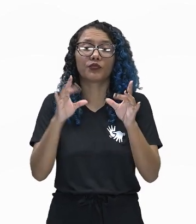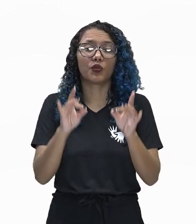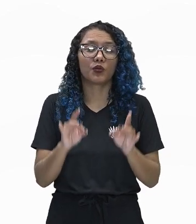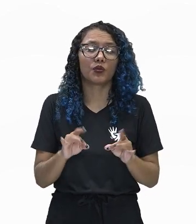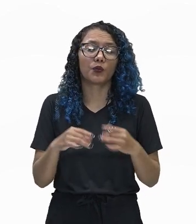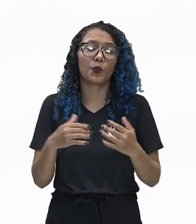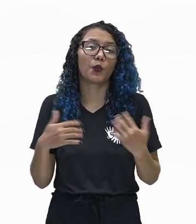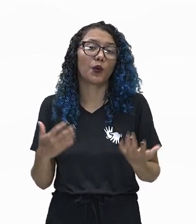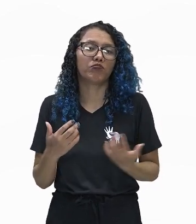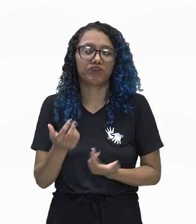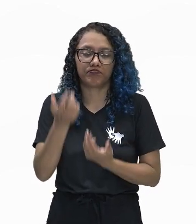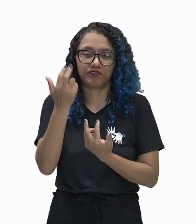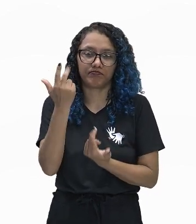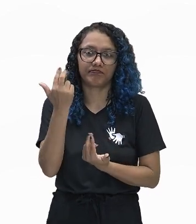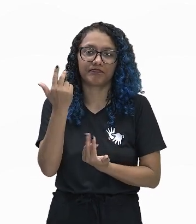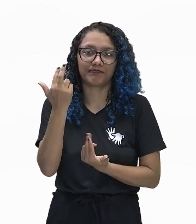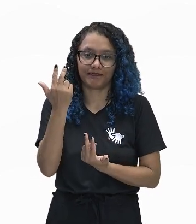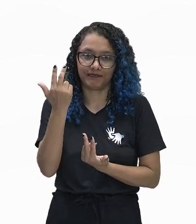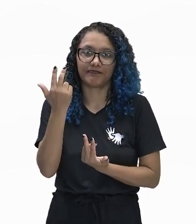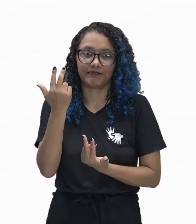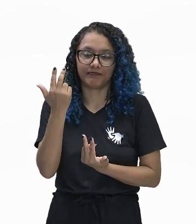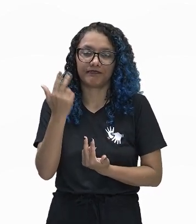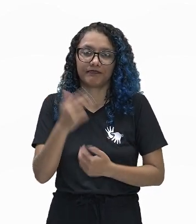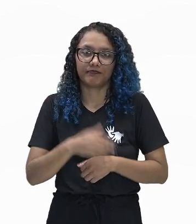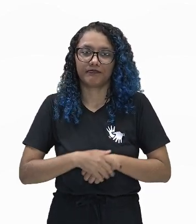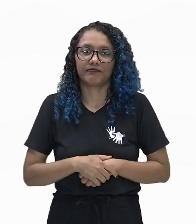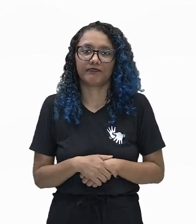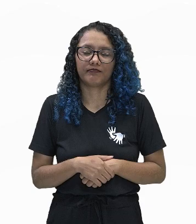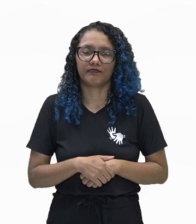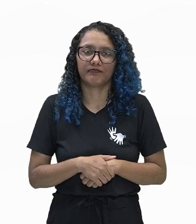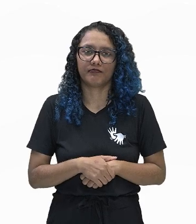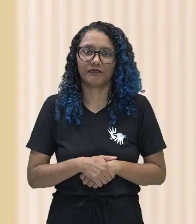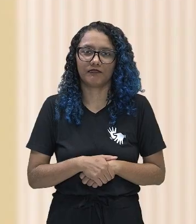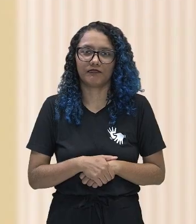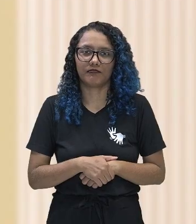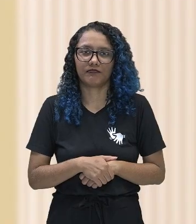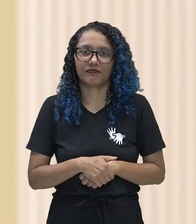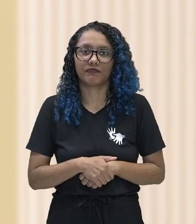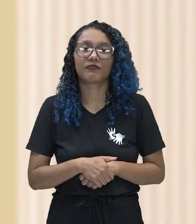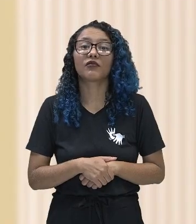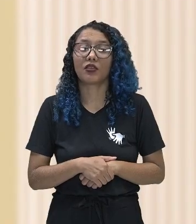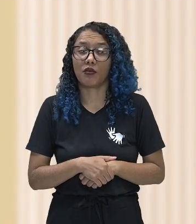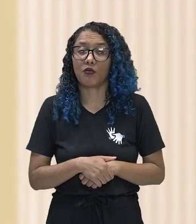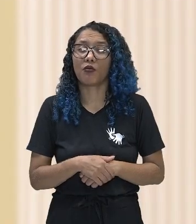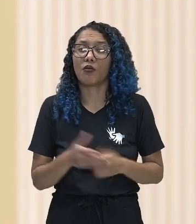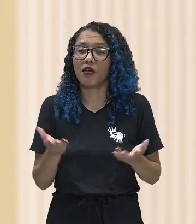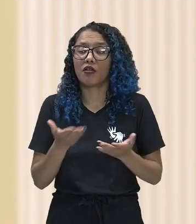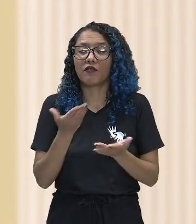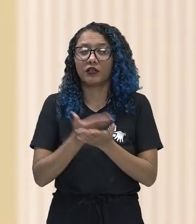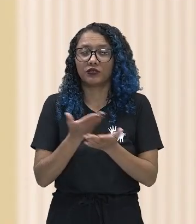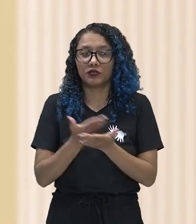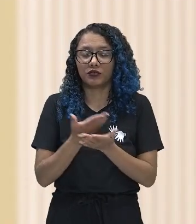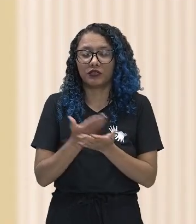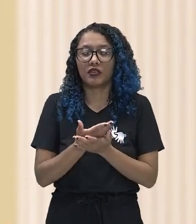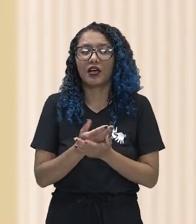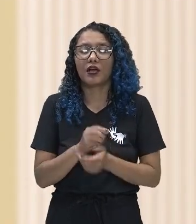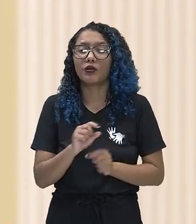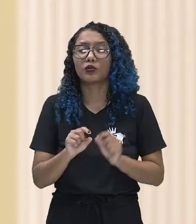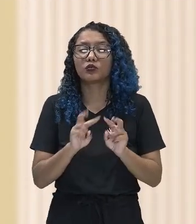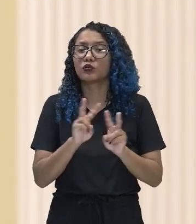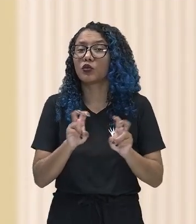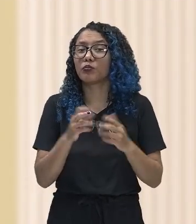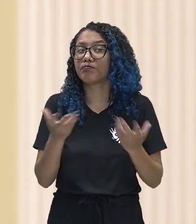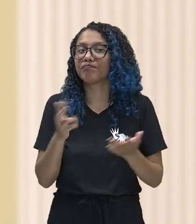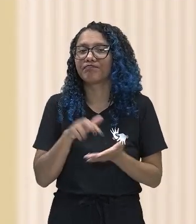detalhamento, protagonismo estudantil e os espaços de atuação. Então, a gente vai conversar bastante na aula de hoje